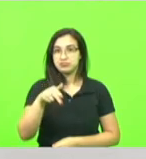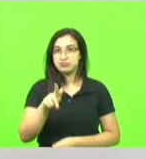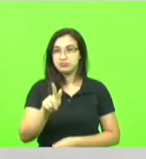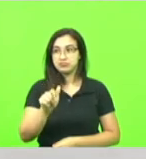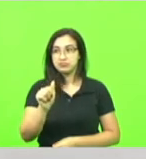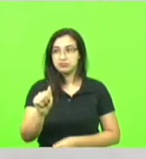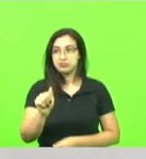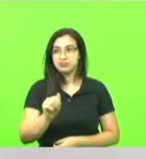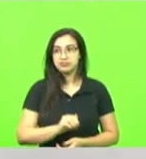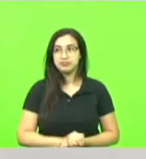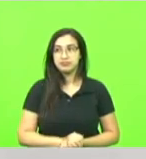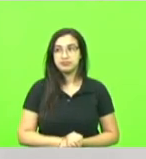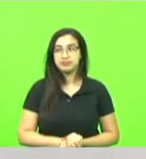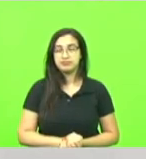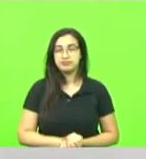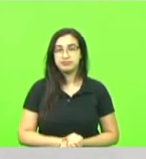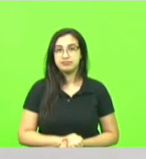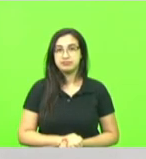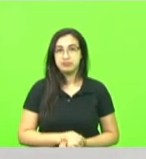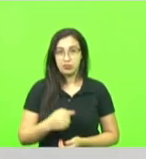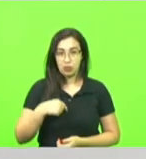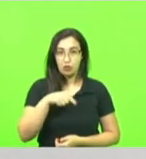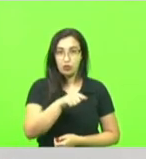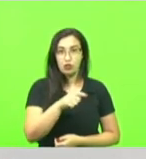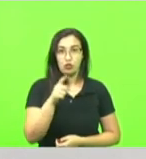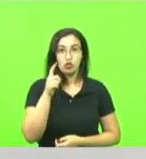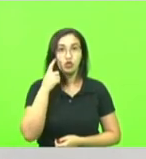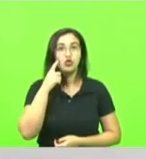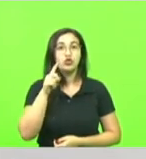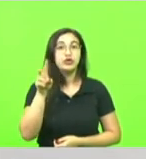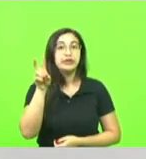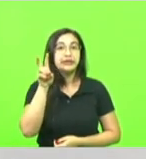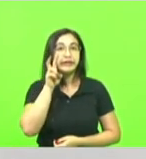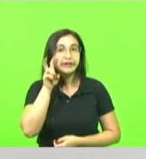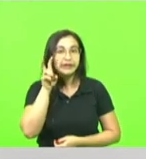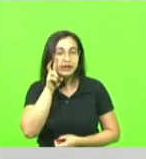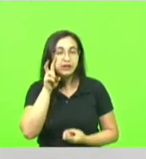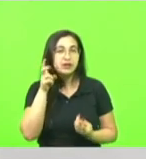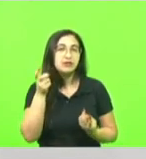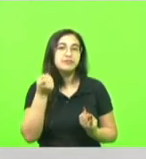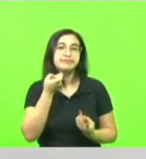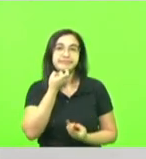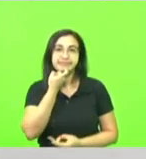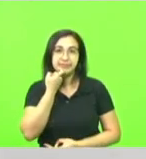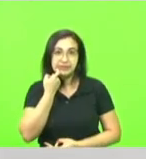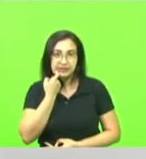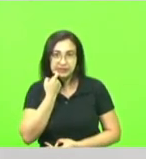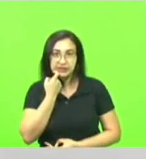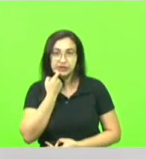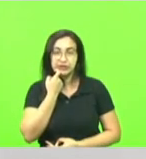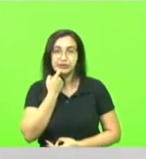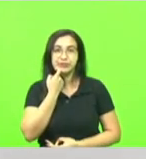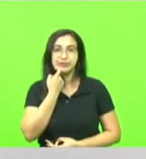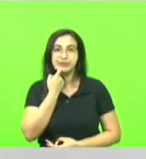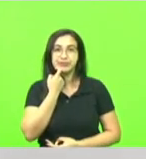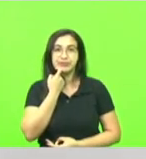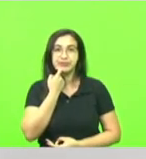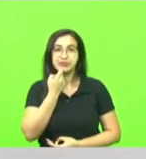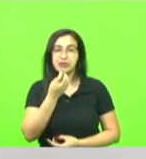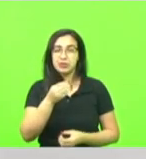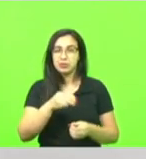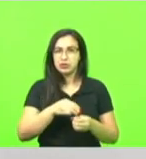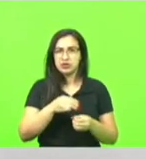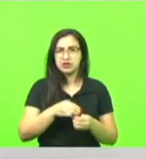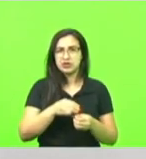Tivemos lá na quinta-feira, na sexta-feira, o município de Ituporanga e outros